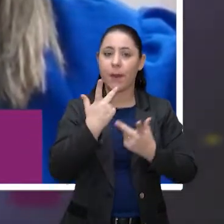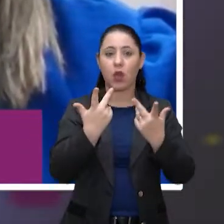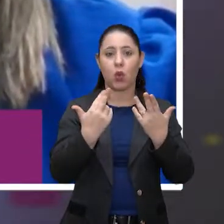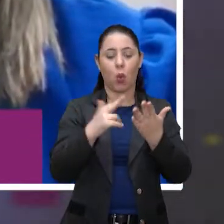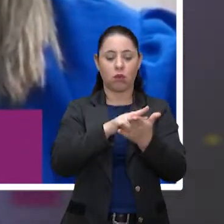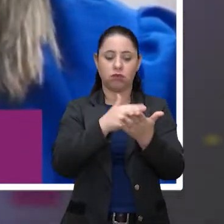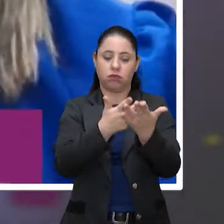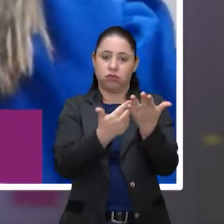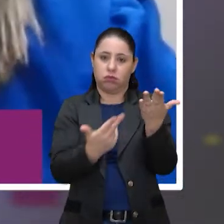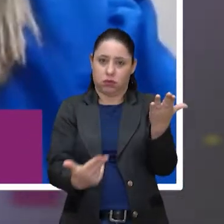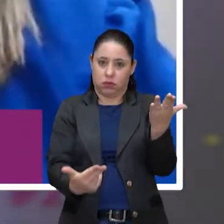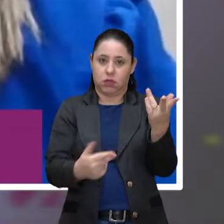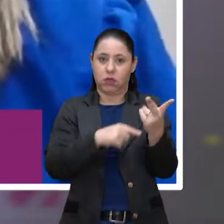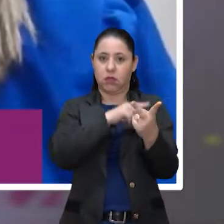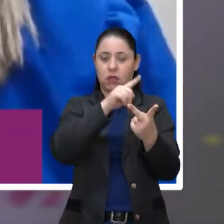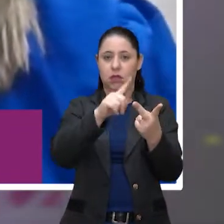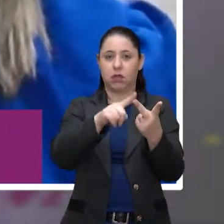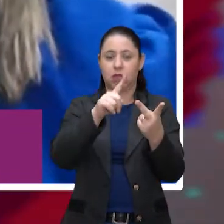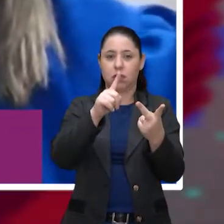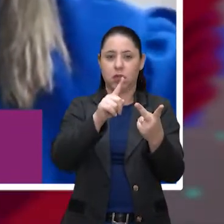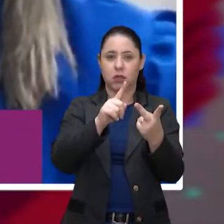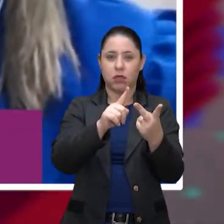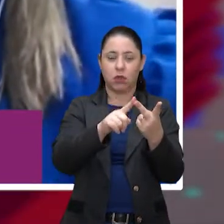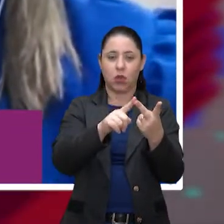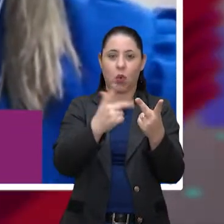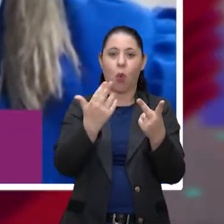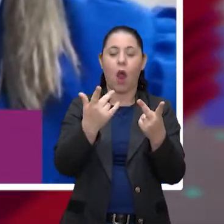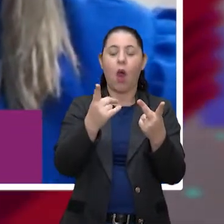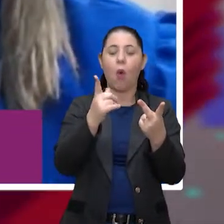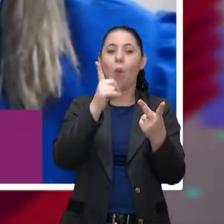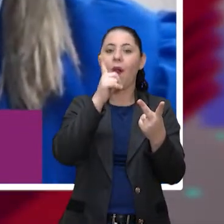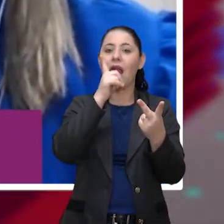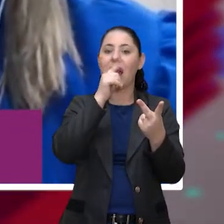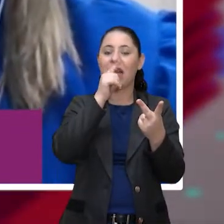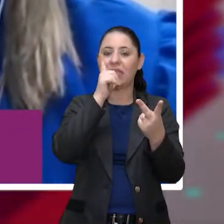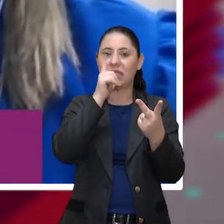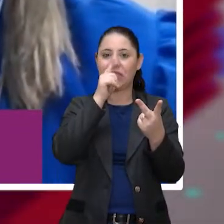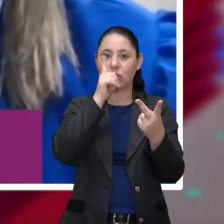como sangue e a transparente como água.